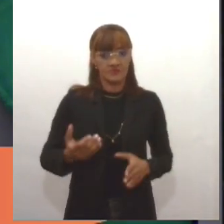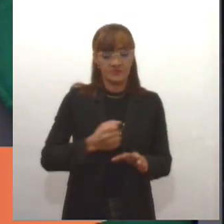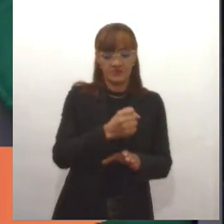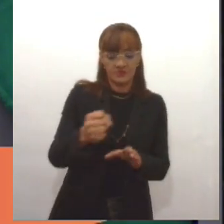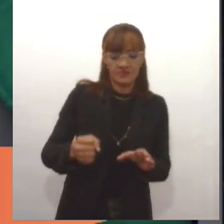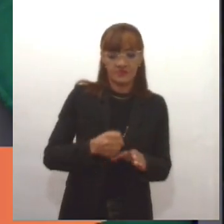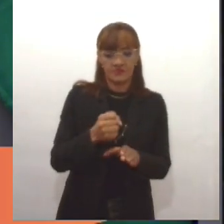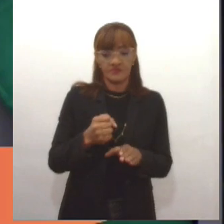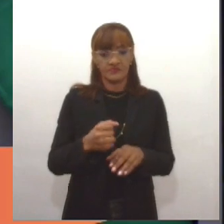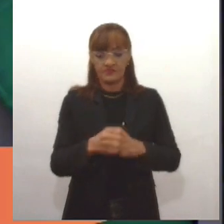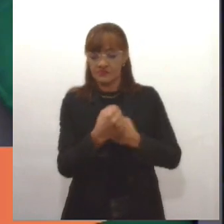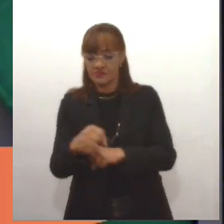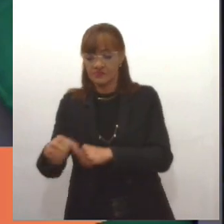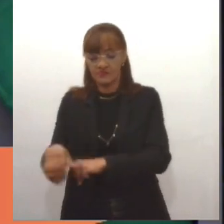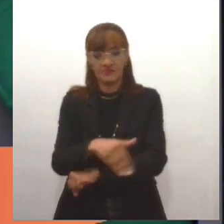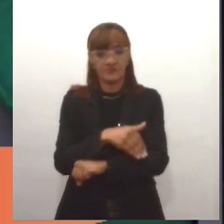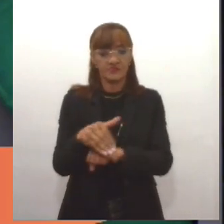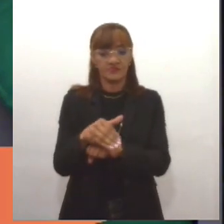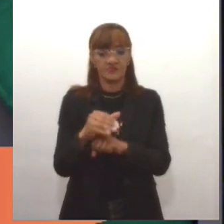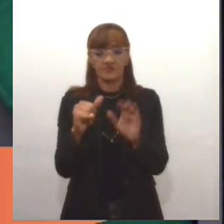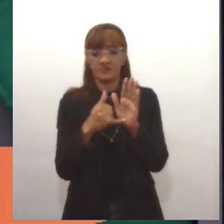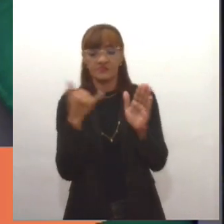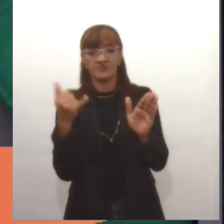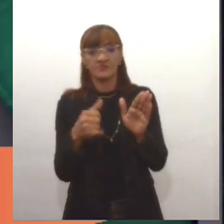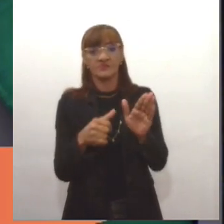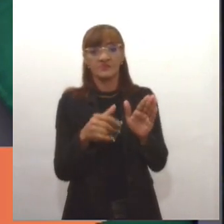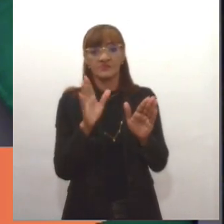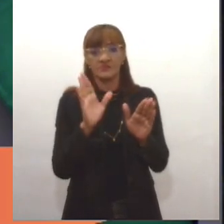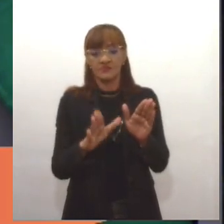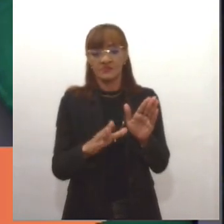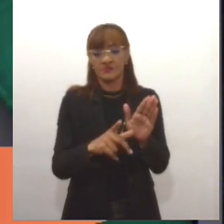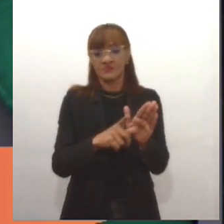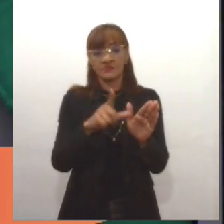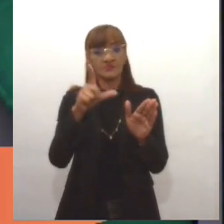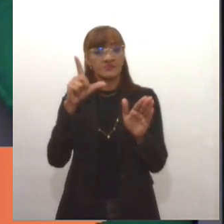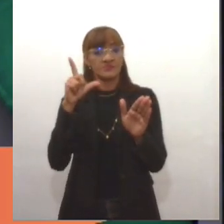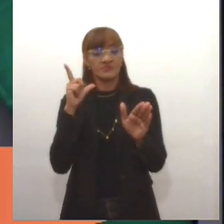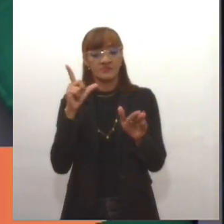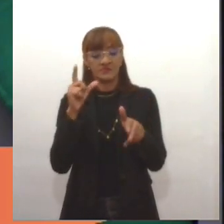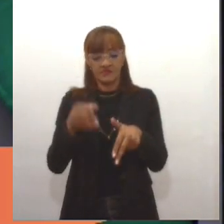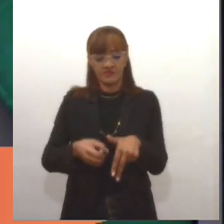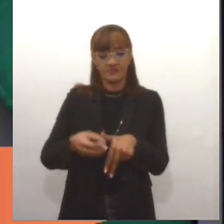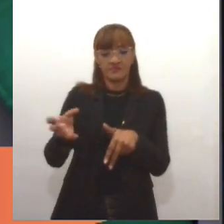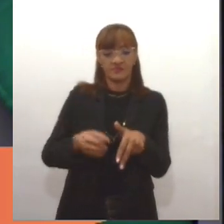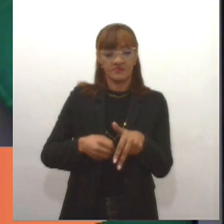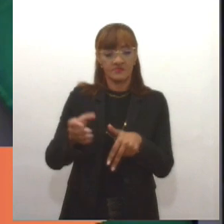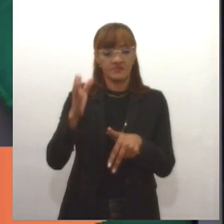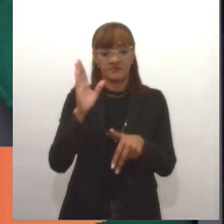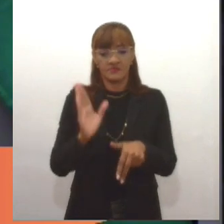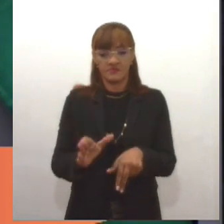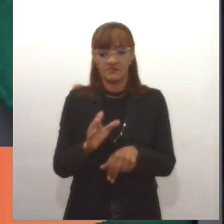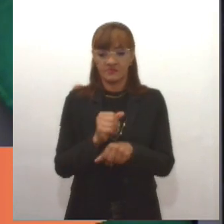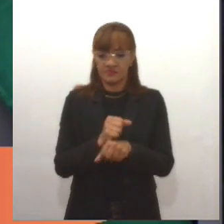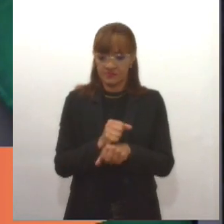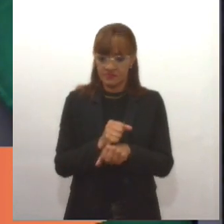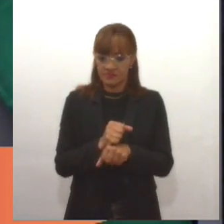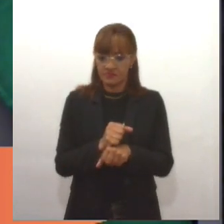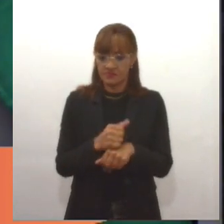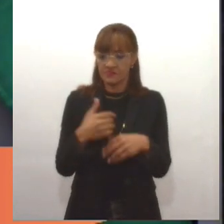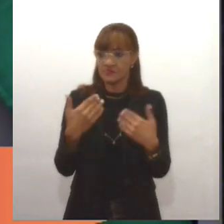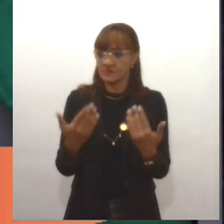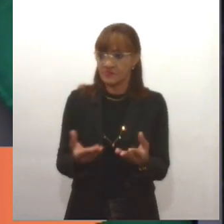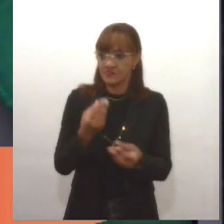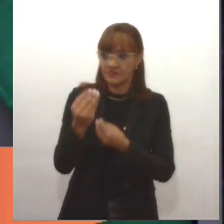de serviço que antes, pelo elemento de despesa, está lá no serviço 339039, que é a prestação de serviço de pessoa